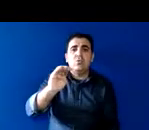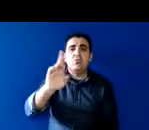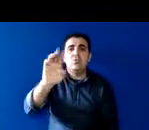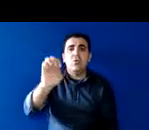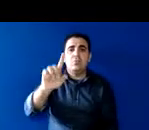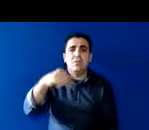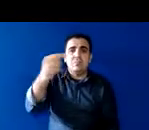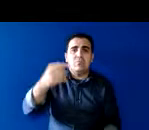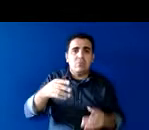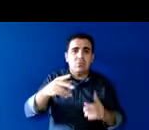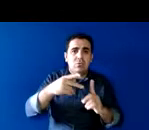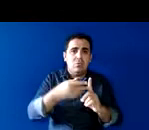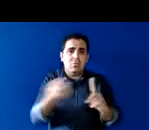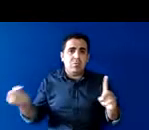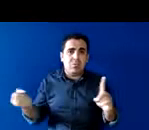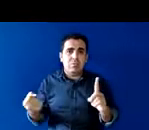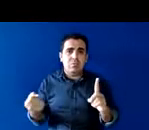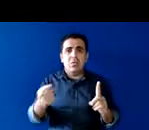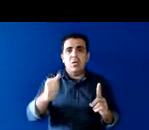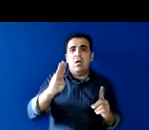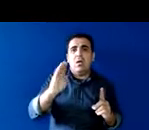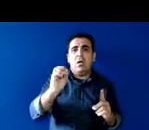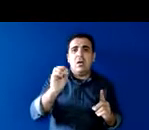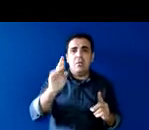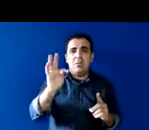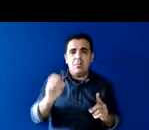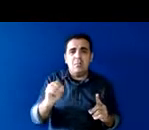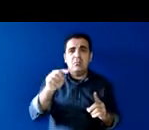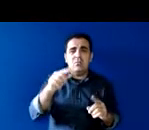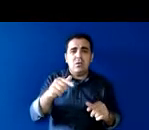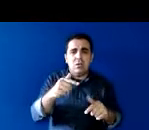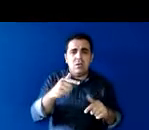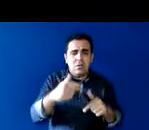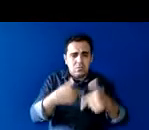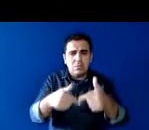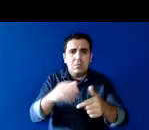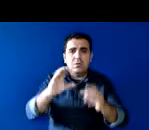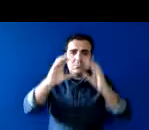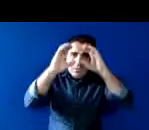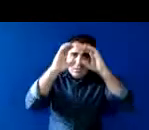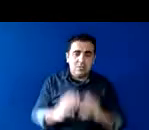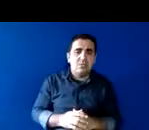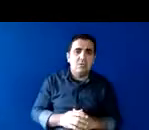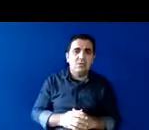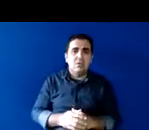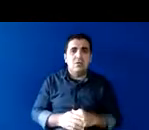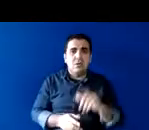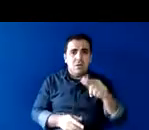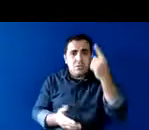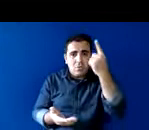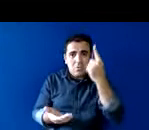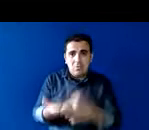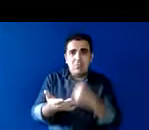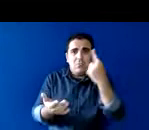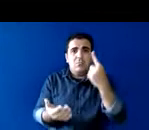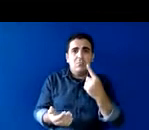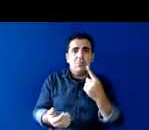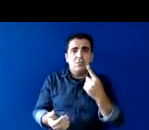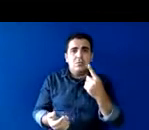pós-parto, imediatamente pós-aborto, é um exercício de cidadania e é comprovadamente